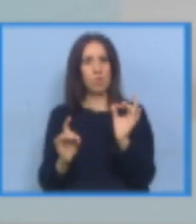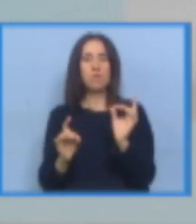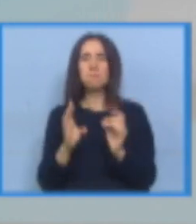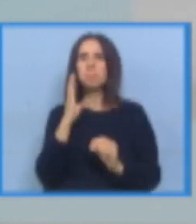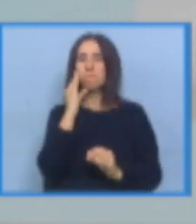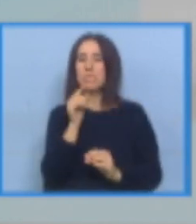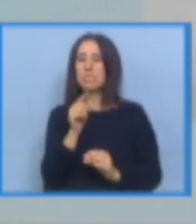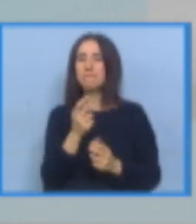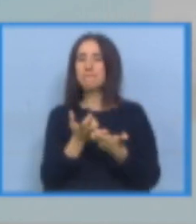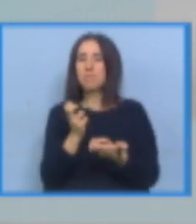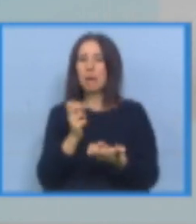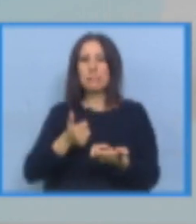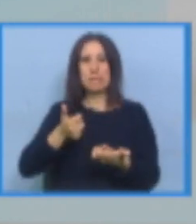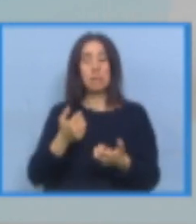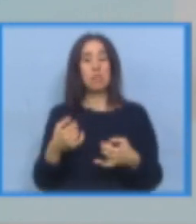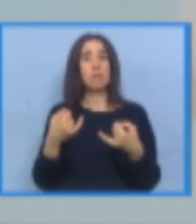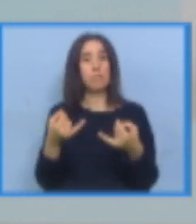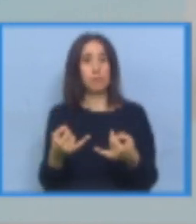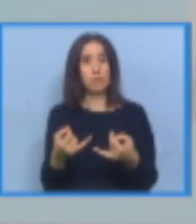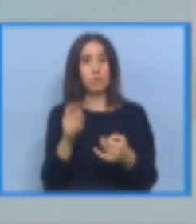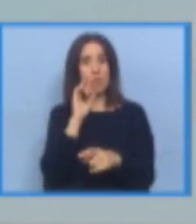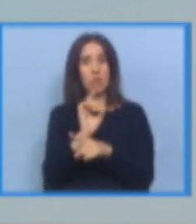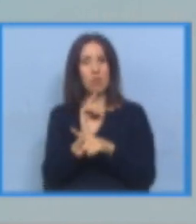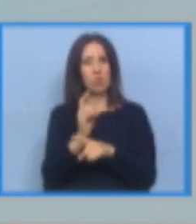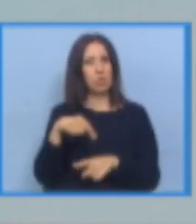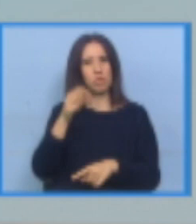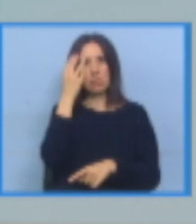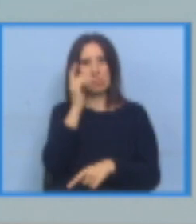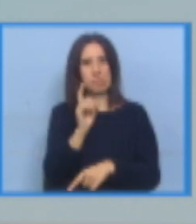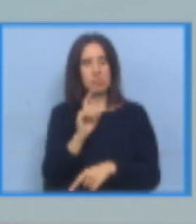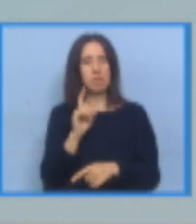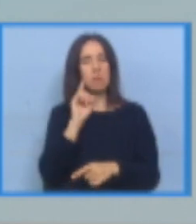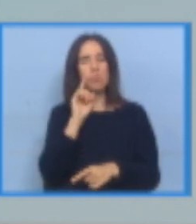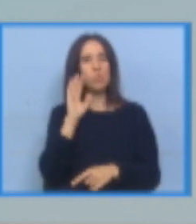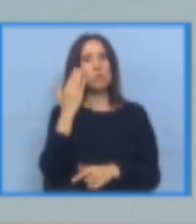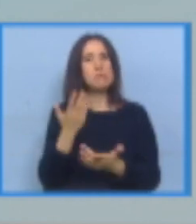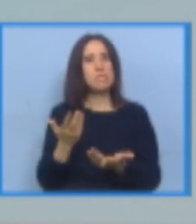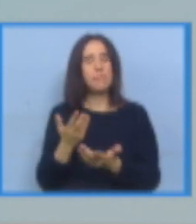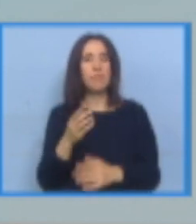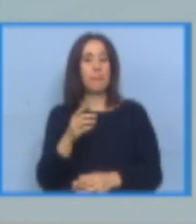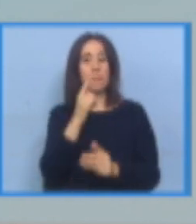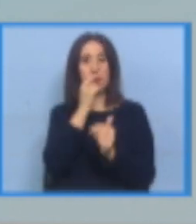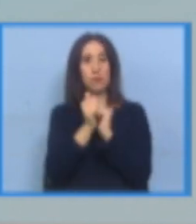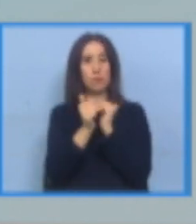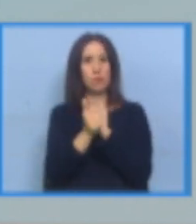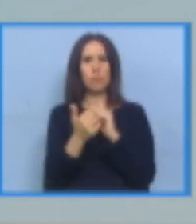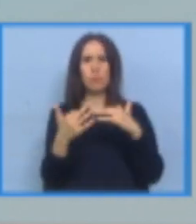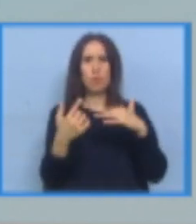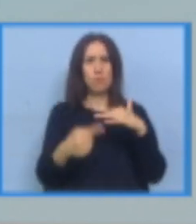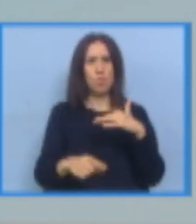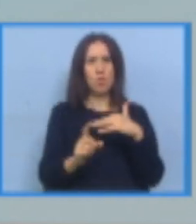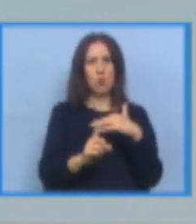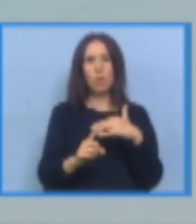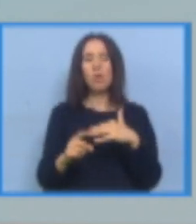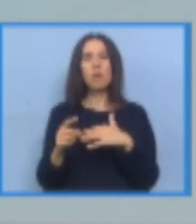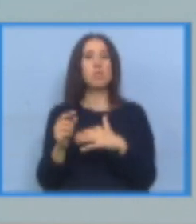acho que é essa a marca fundamental. Depois, não podemos também esquecer outro dado importante, que é o desporto não é só futebol, nem é só